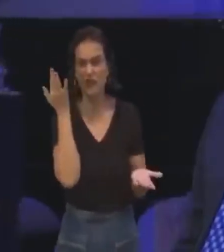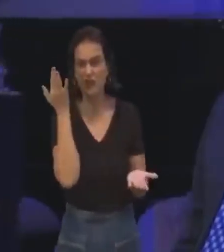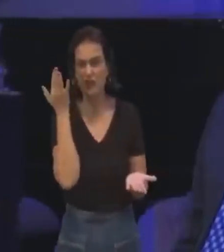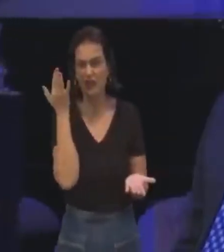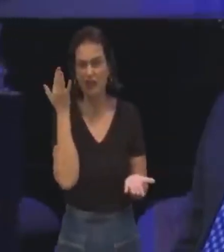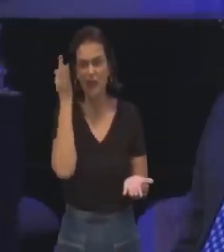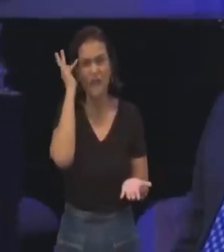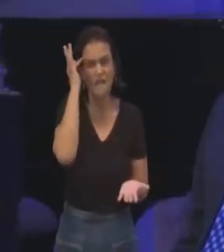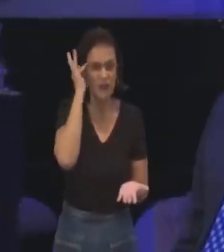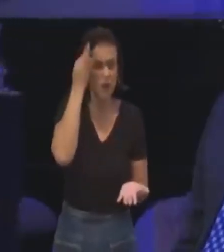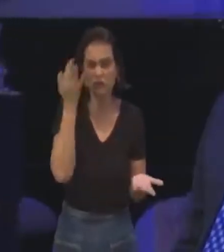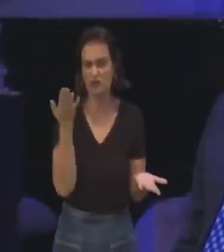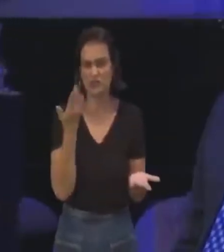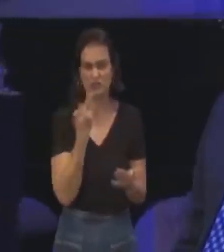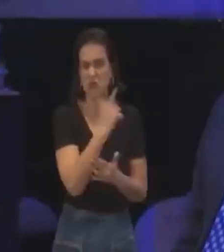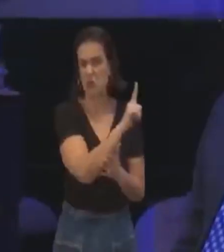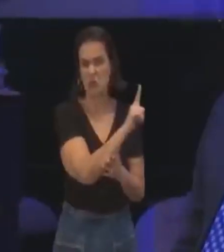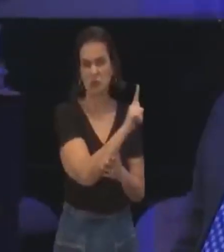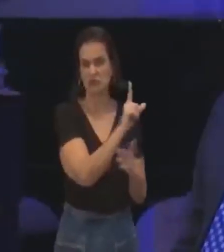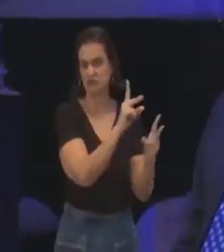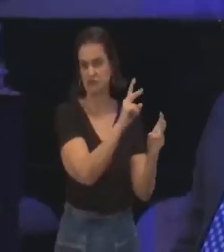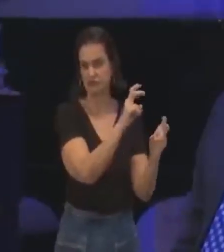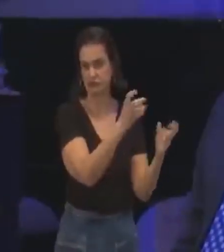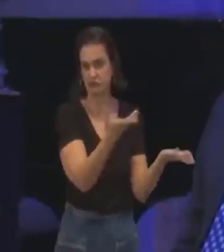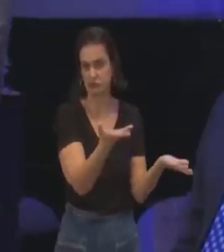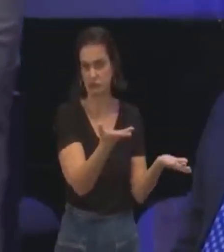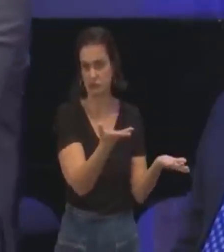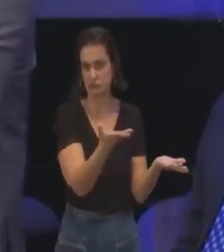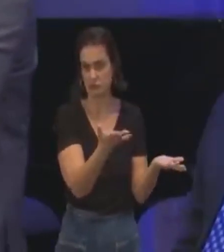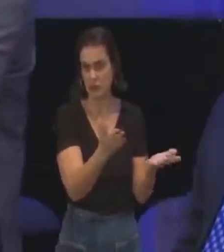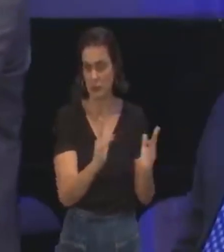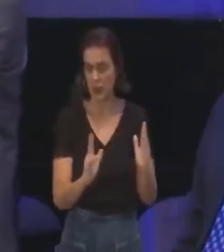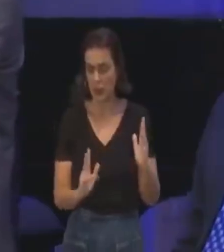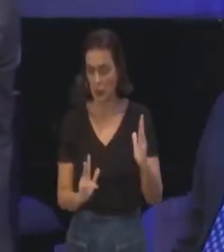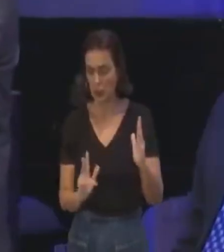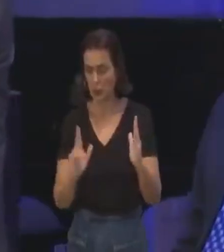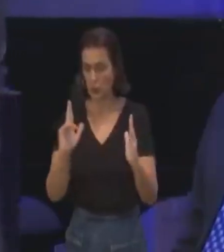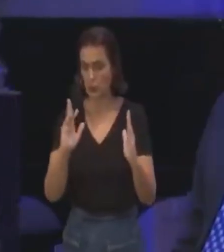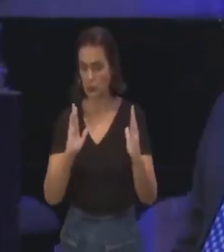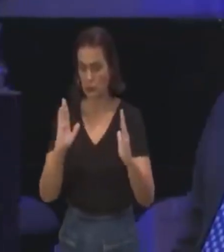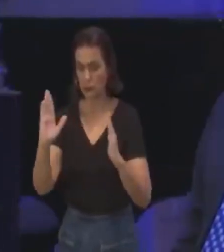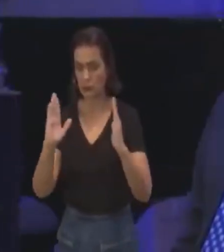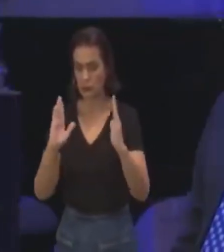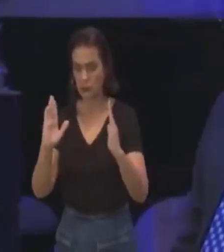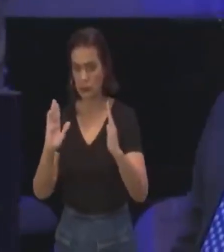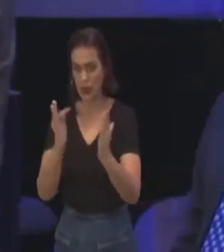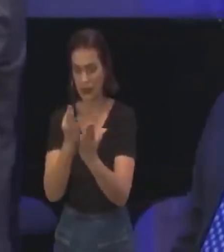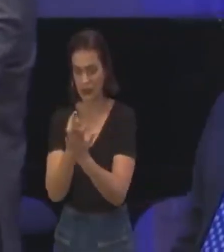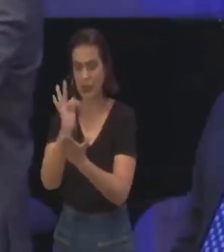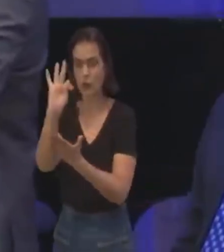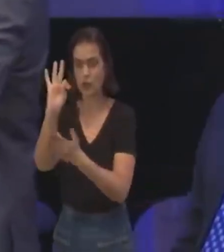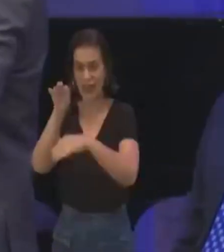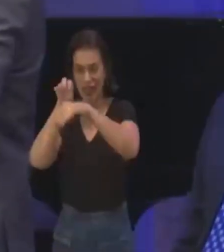achismo. Mas quando nós fechamos esse recorte dentro da teologia, a educação